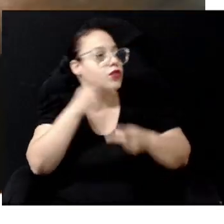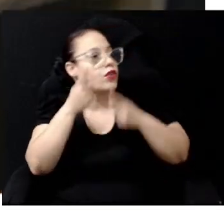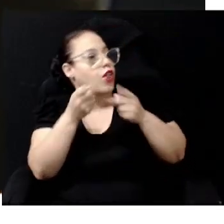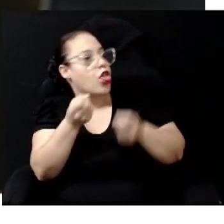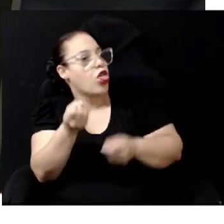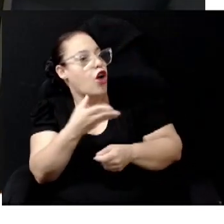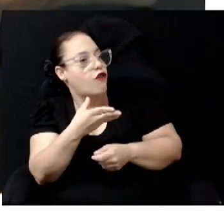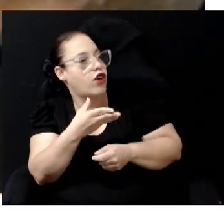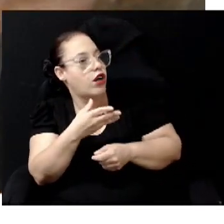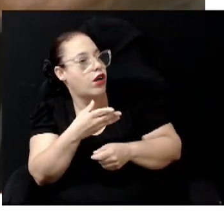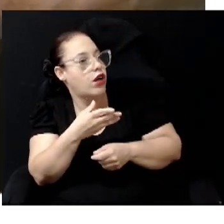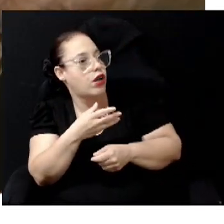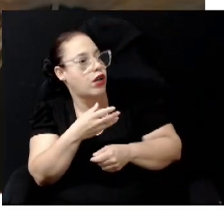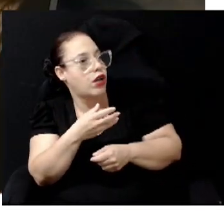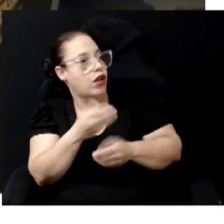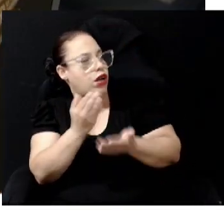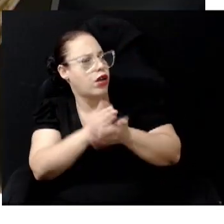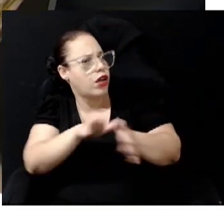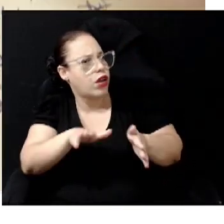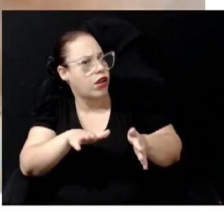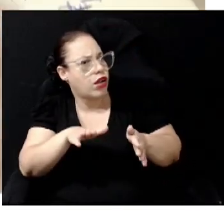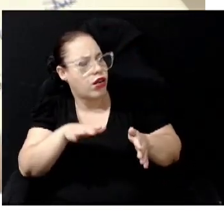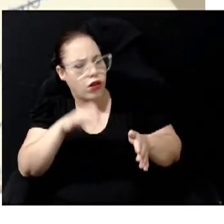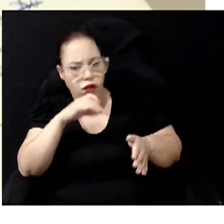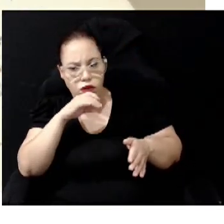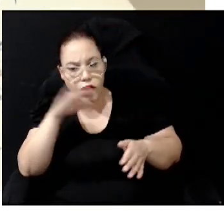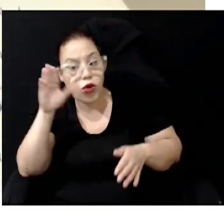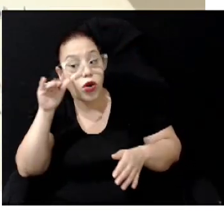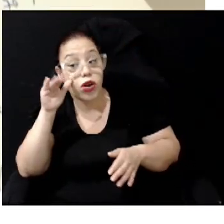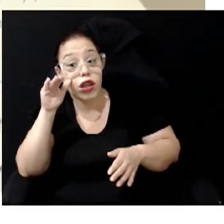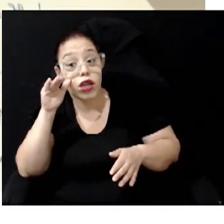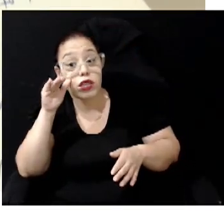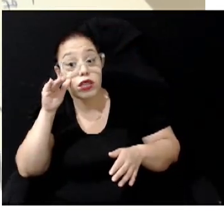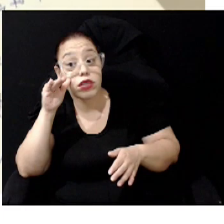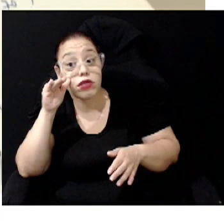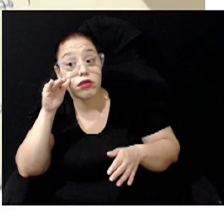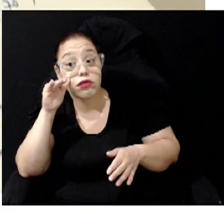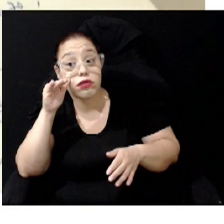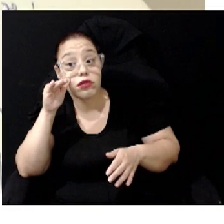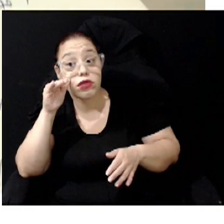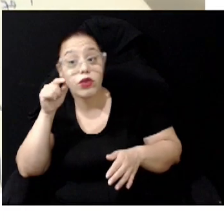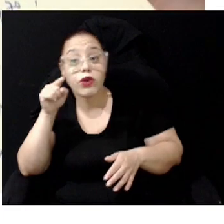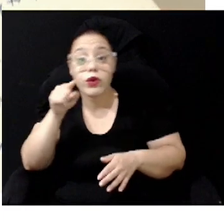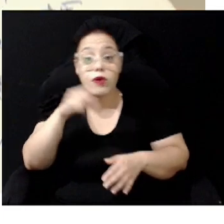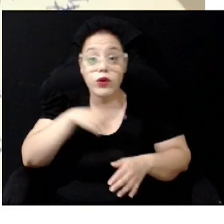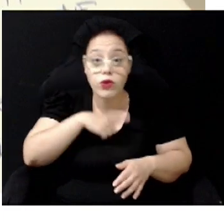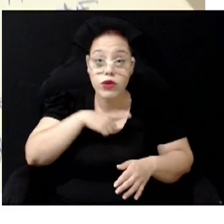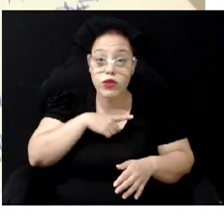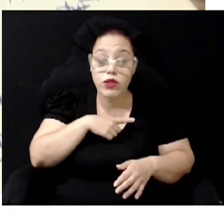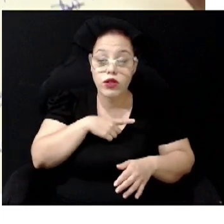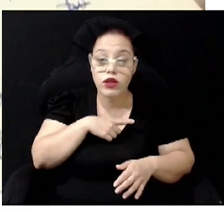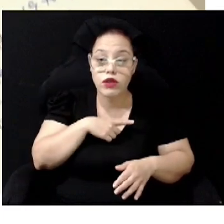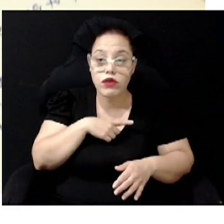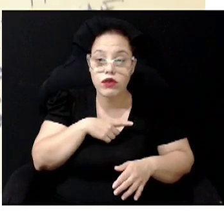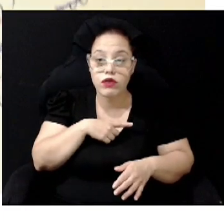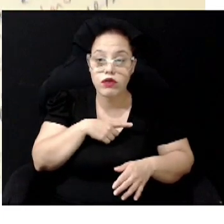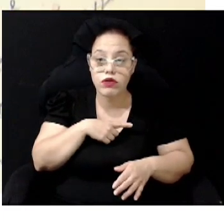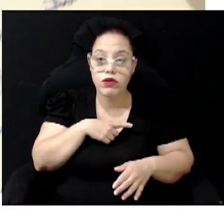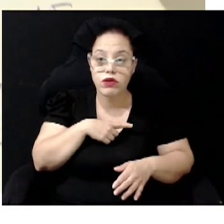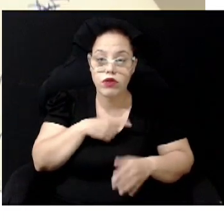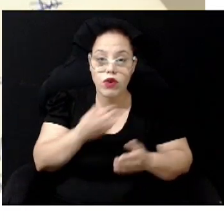está encerrando, mas uma curiosidade. Você tem aí, você está